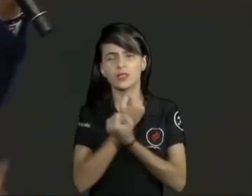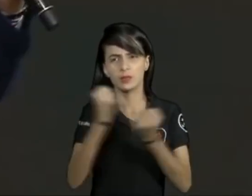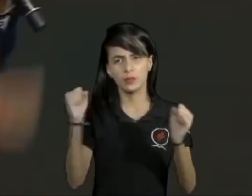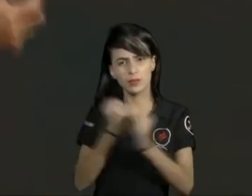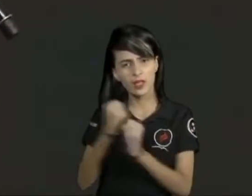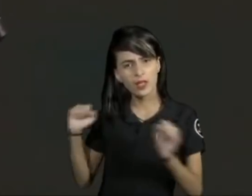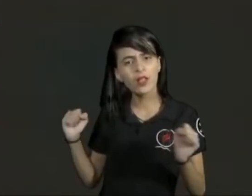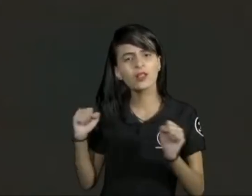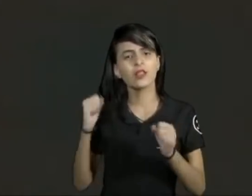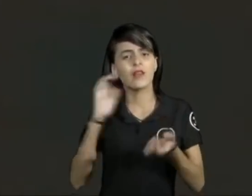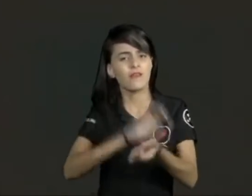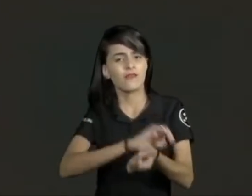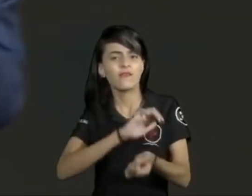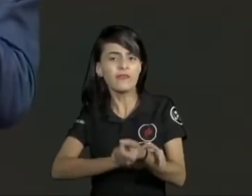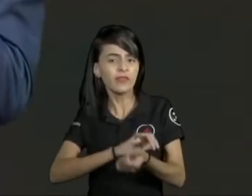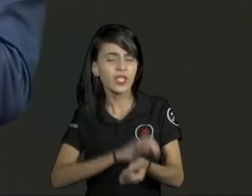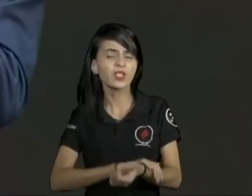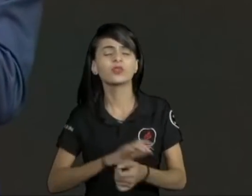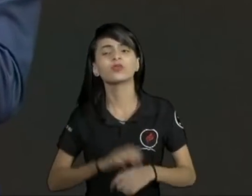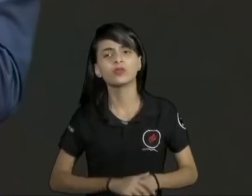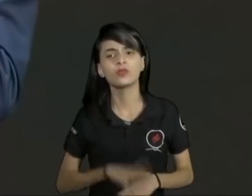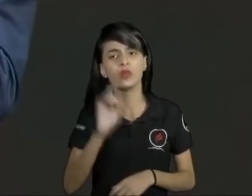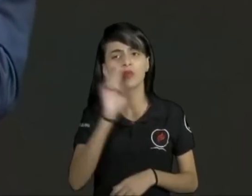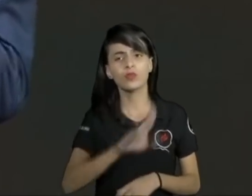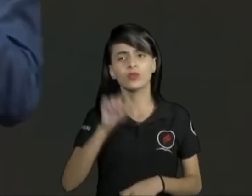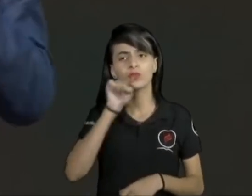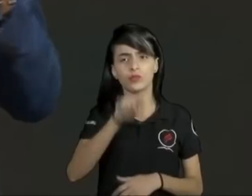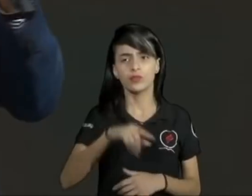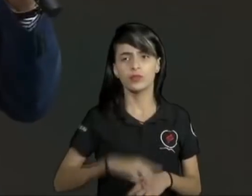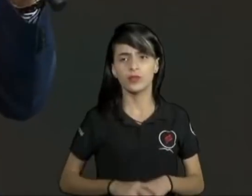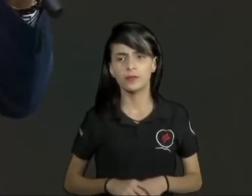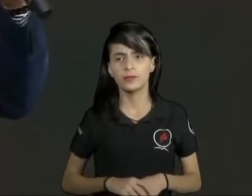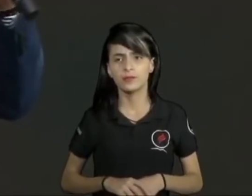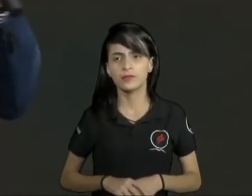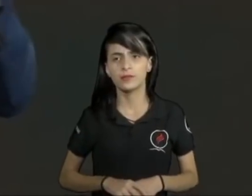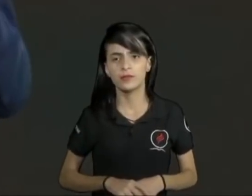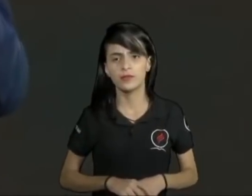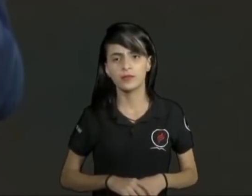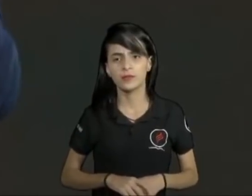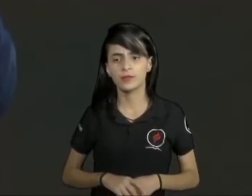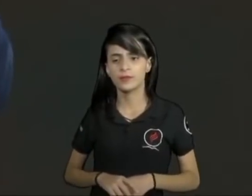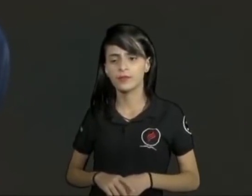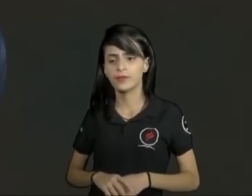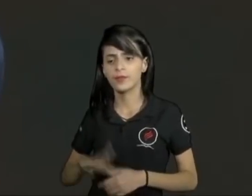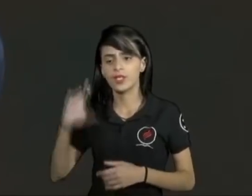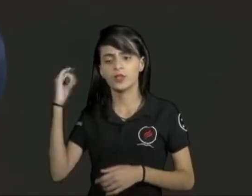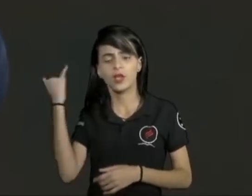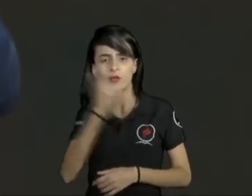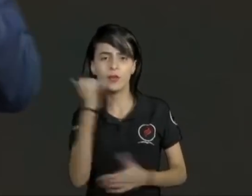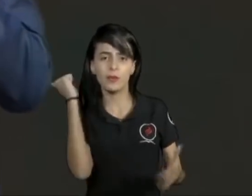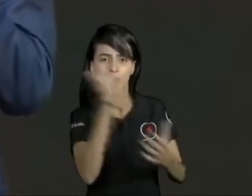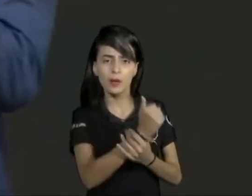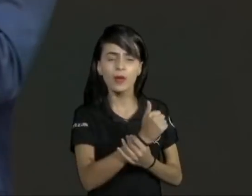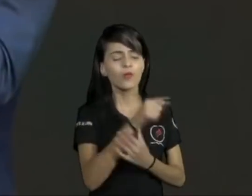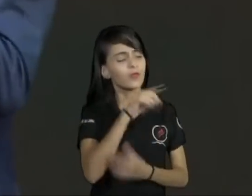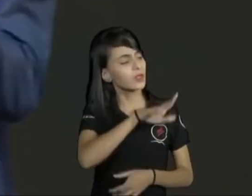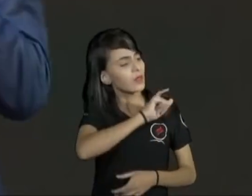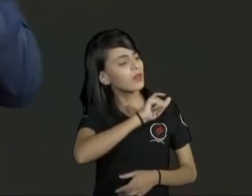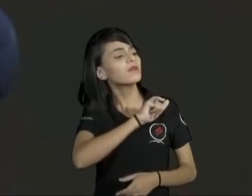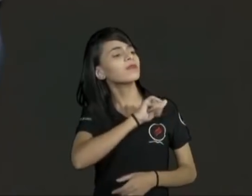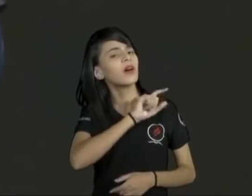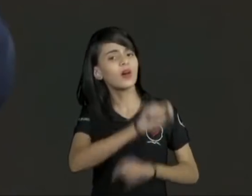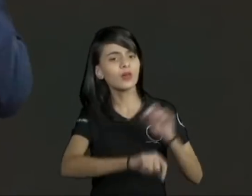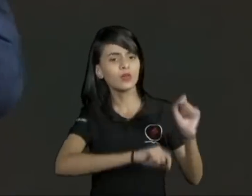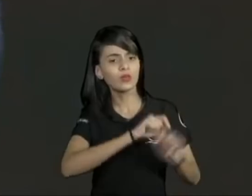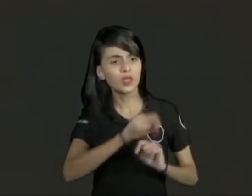Libertas de vícios maldito Deus vai te usar aquilo que Deus disse para Abraão em Gênesis 12 de 2 e tu serás uma